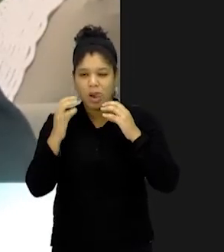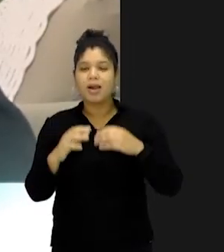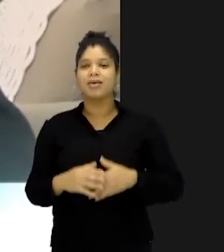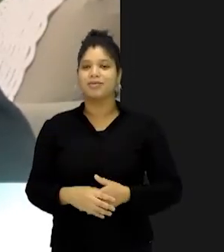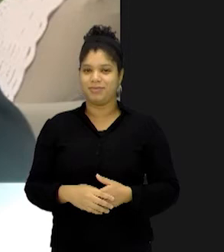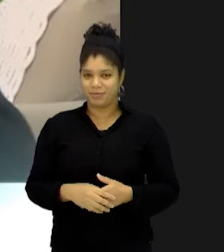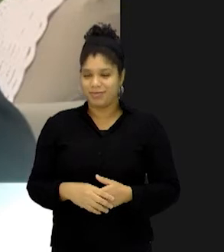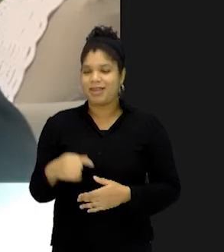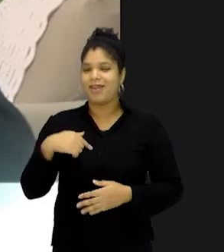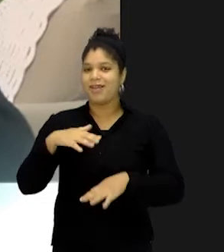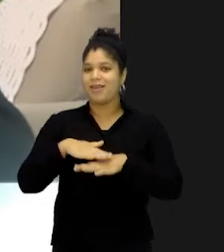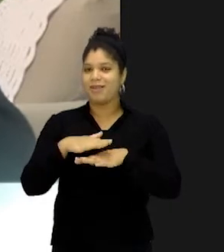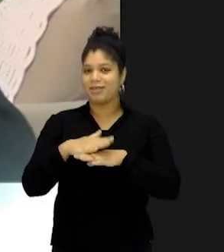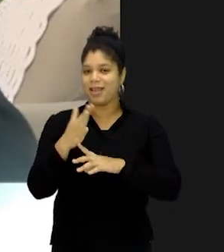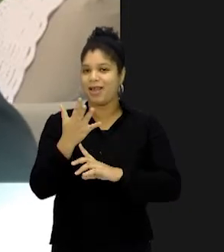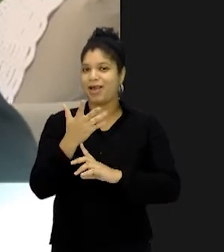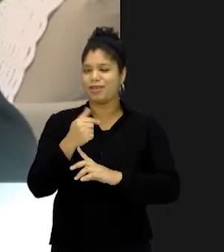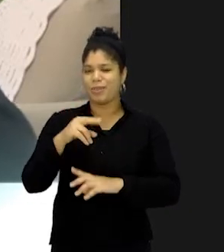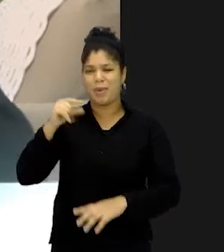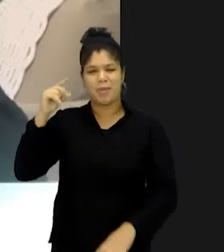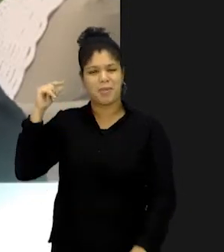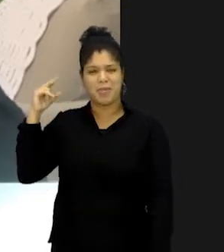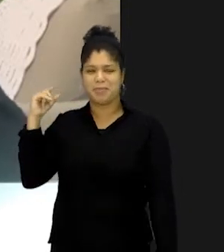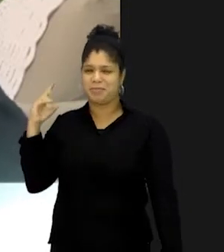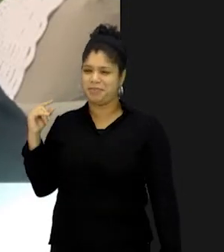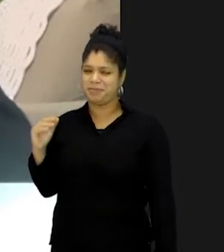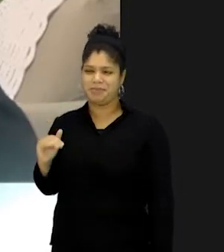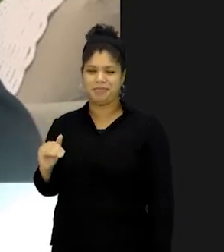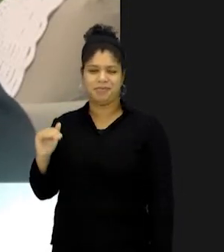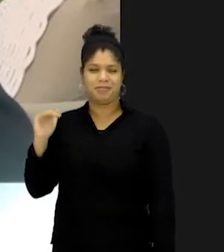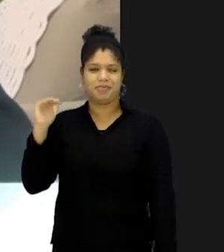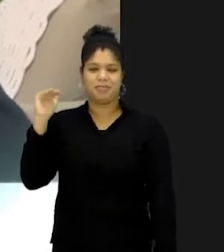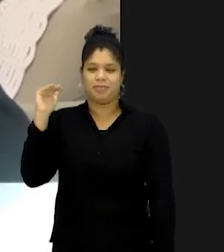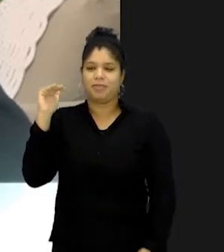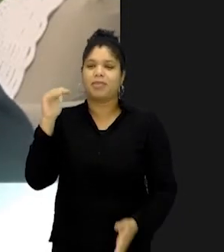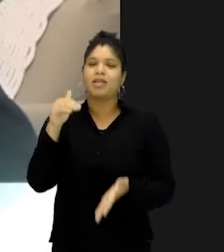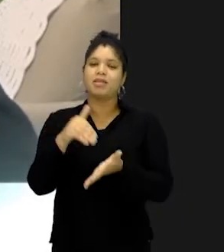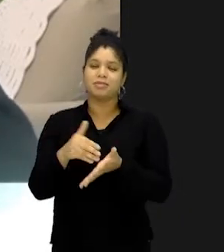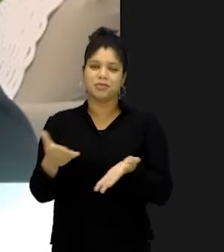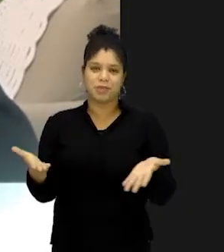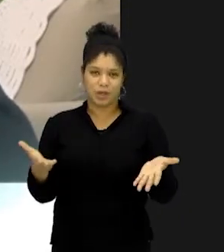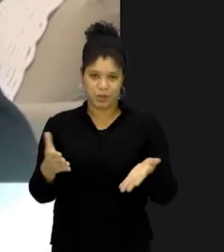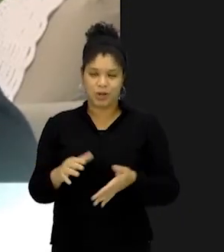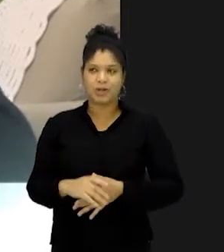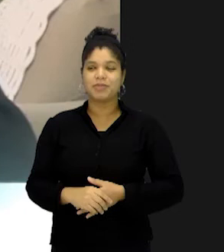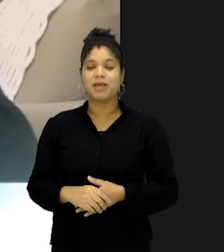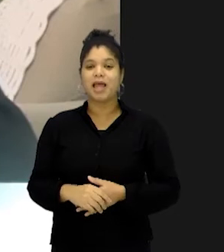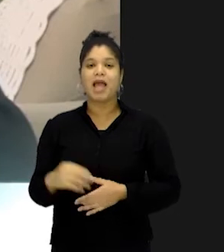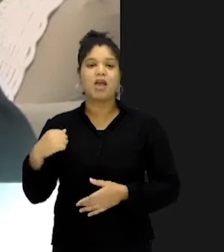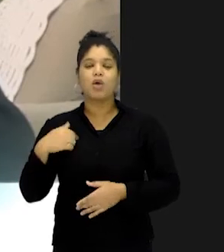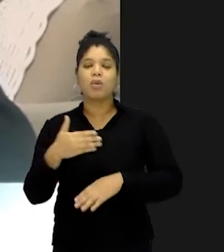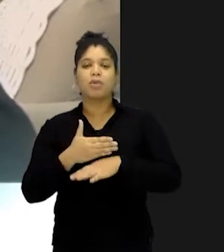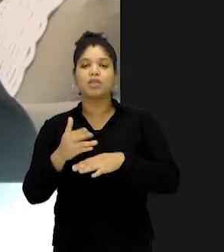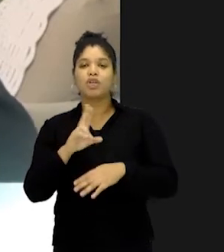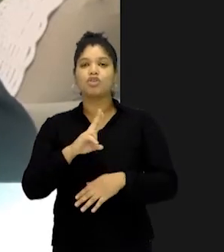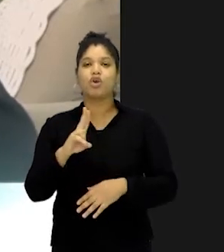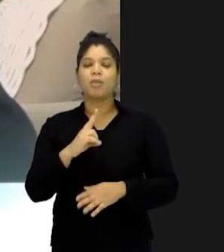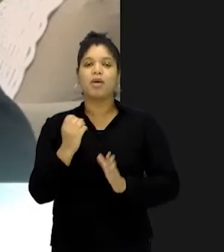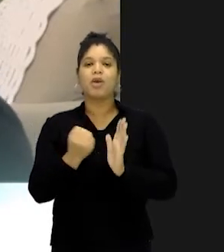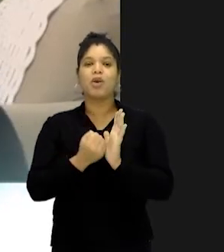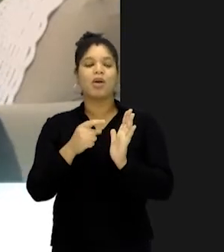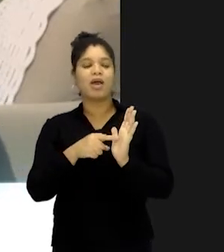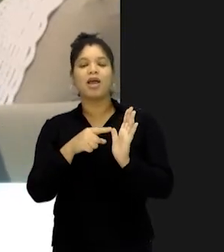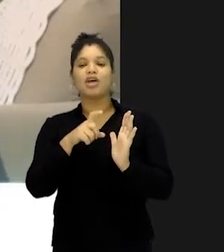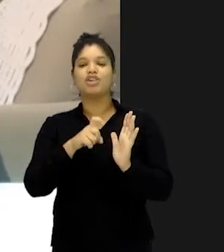arte, desde que eu me conheço por gente. E é isso, aí eu passei a assinar a Xavi, né?